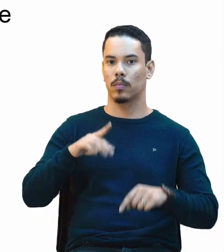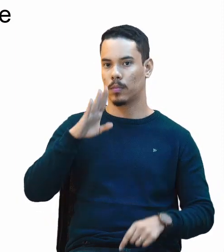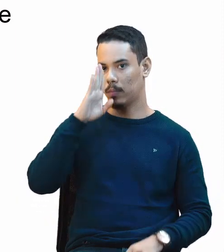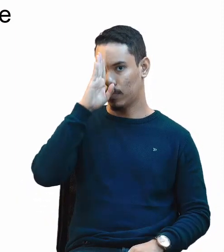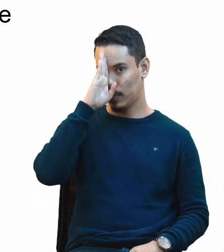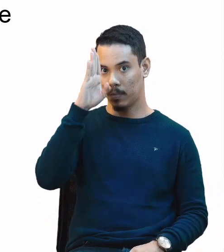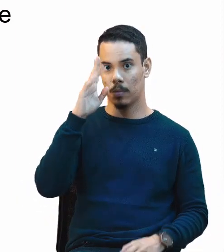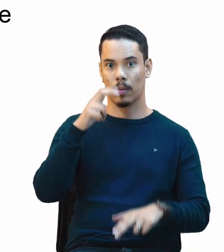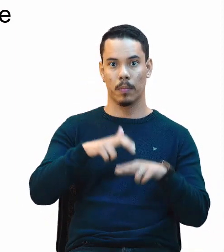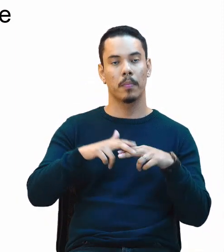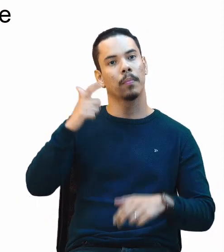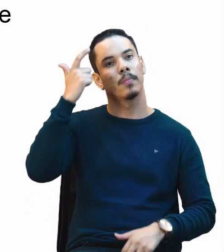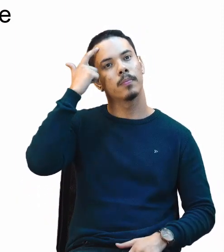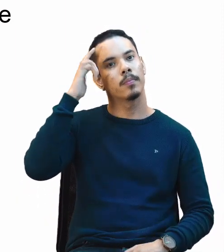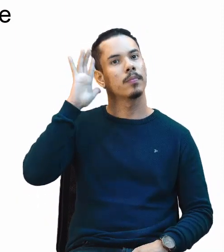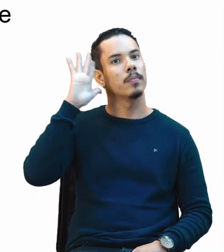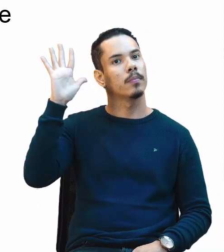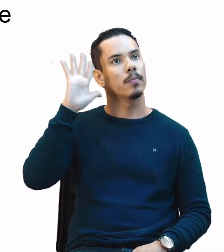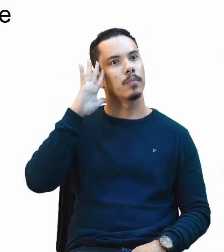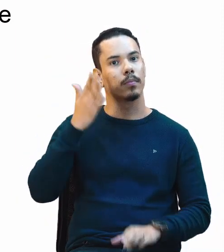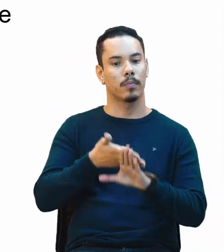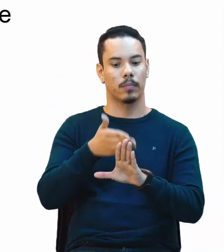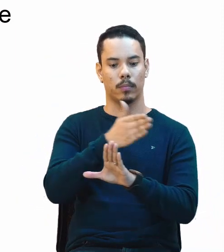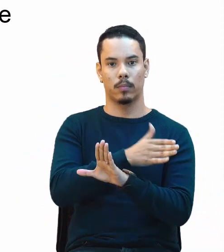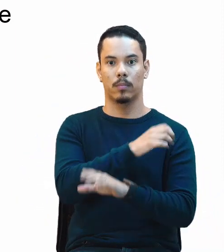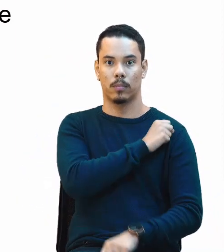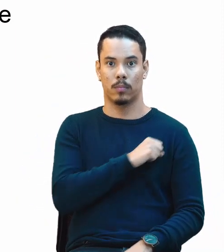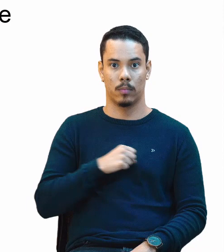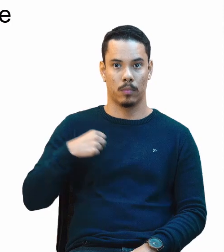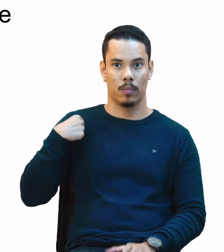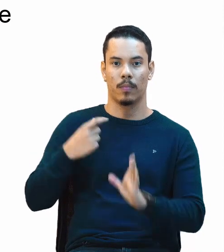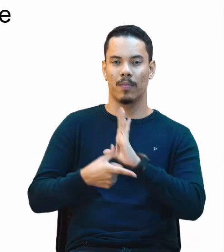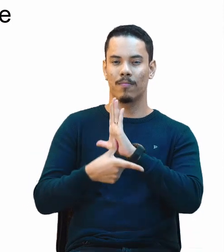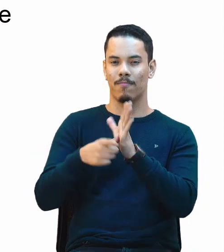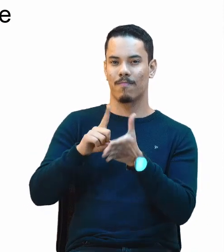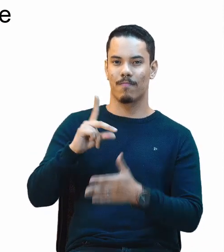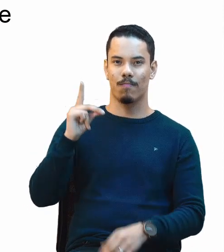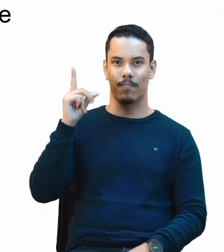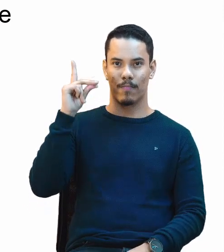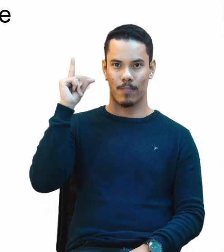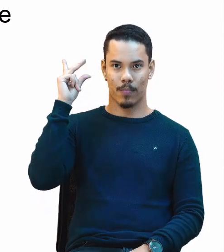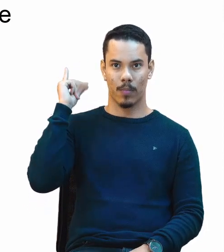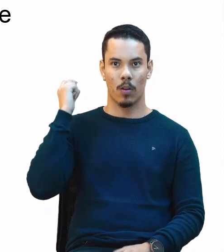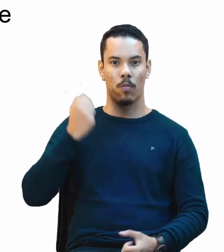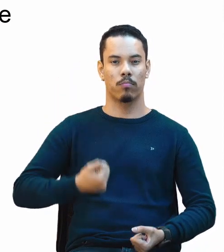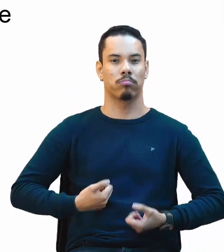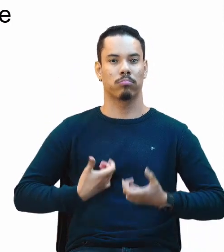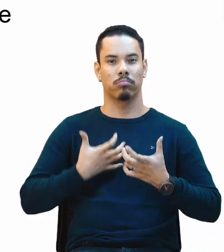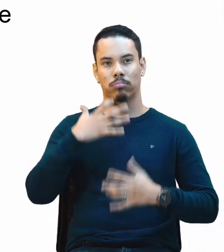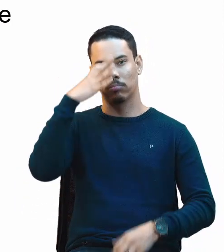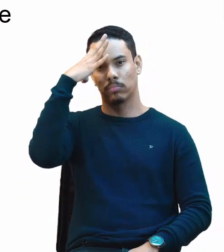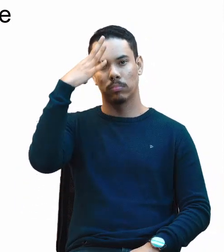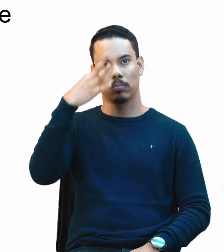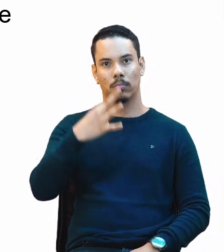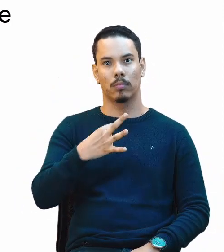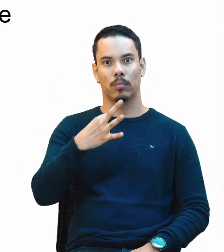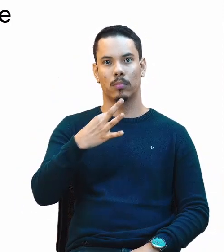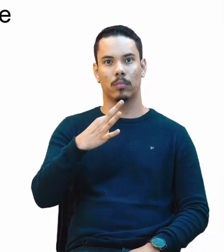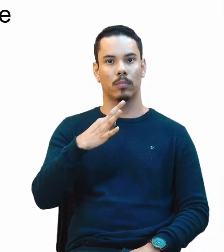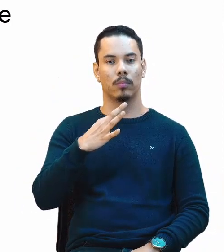os pensadores pré-socráticos, lá aqueles antigos, né? O fogo da busca era entender,